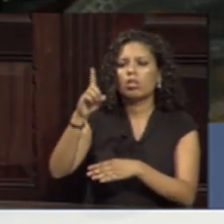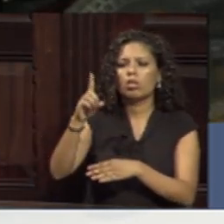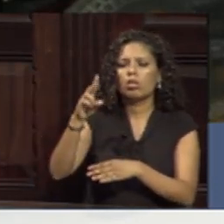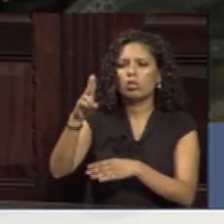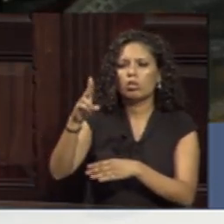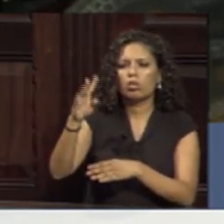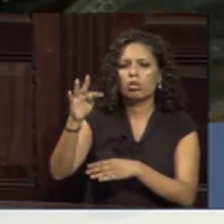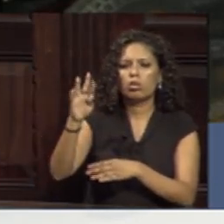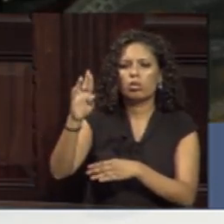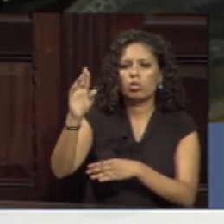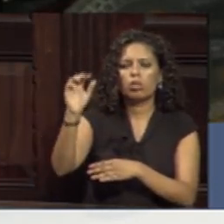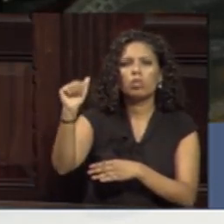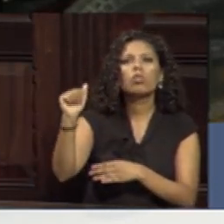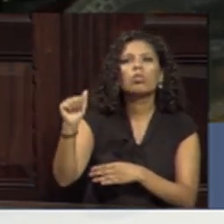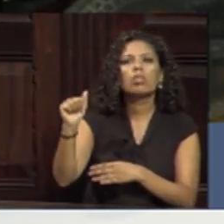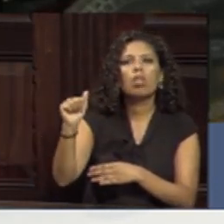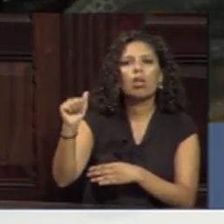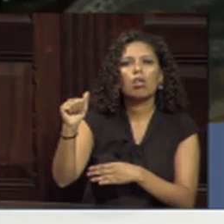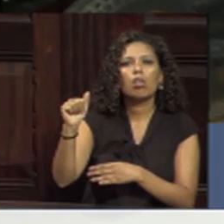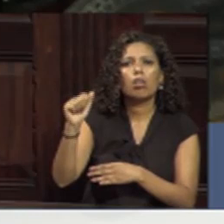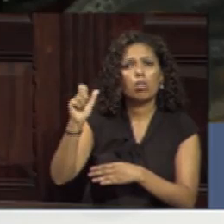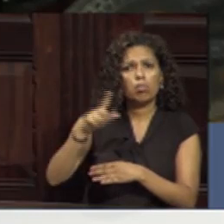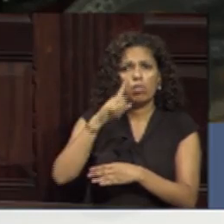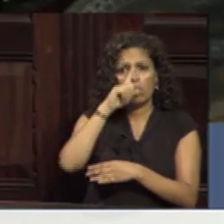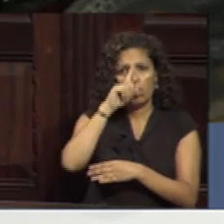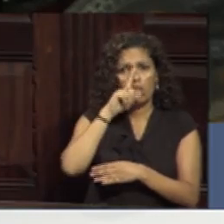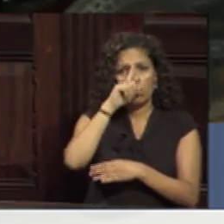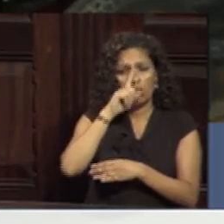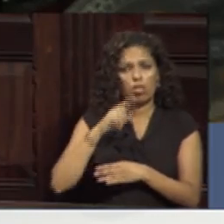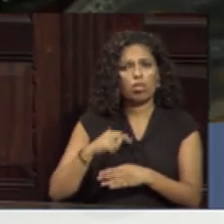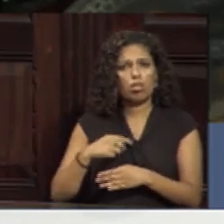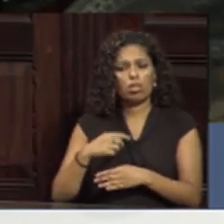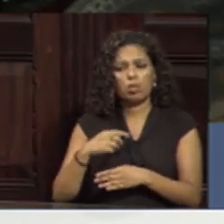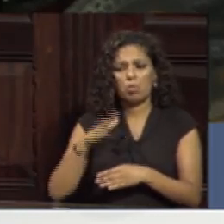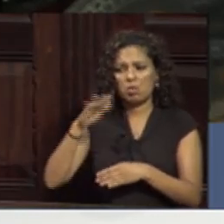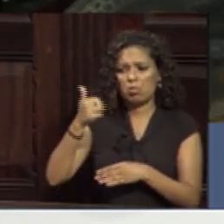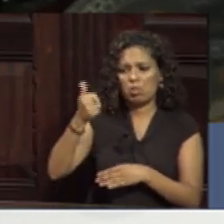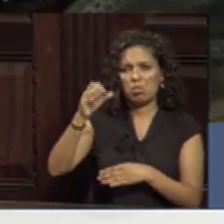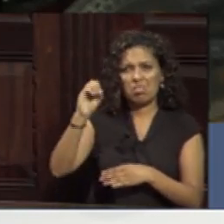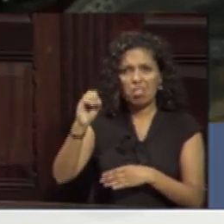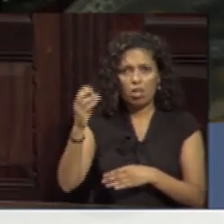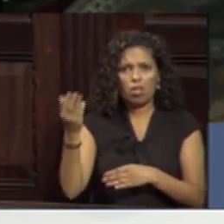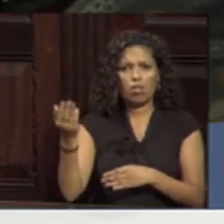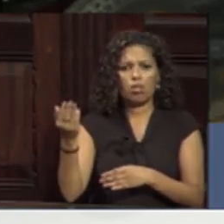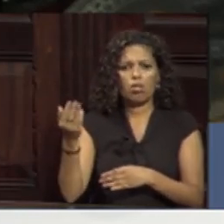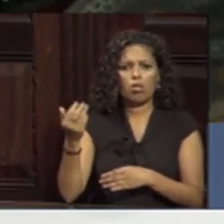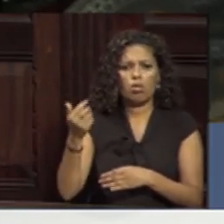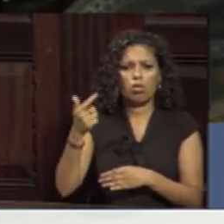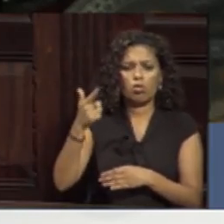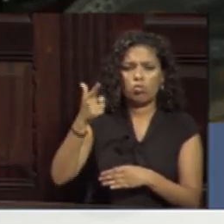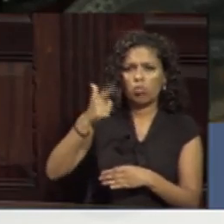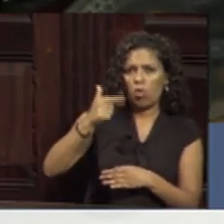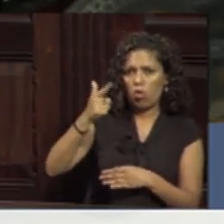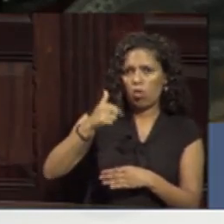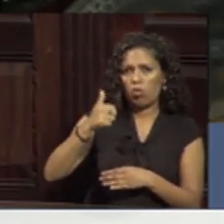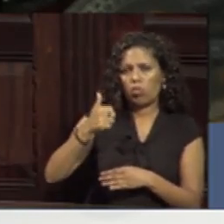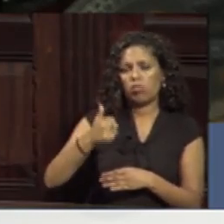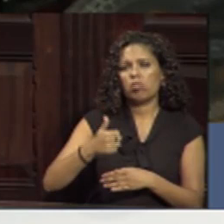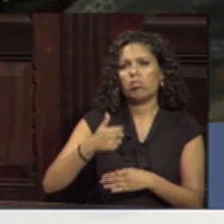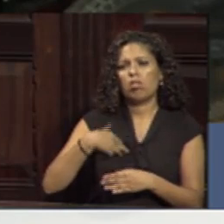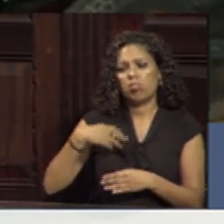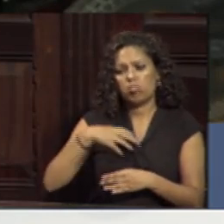morrer. Chegando mesmo com segurança, depois de 10 horas, depois das 10, meia-noite, 1 hora, é um